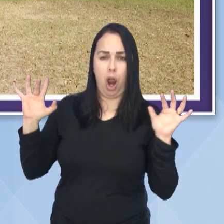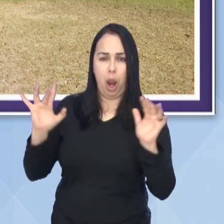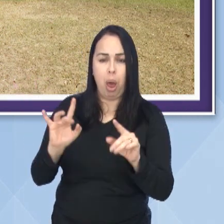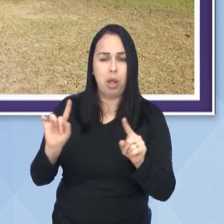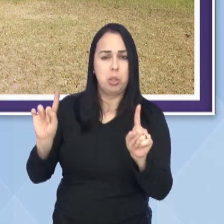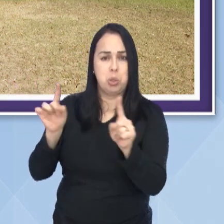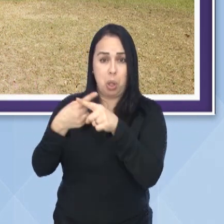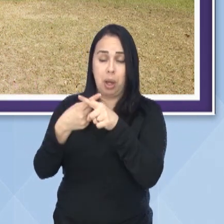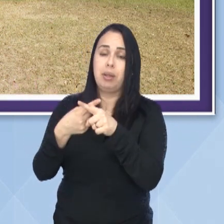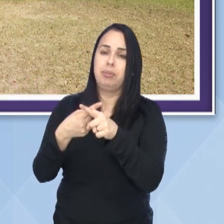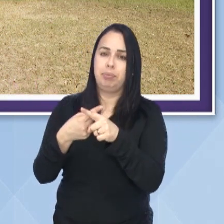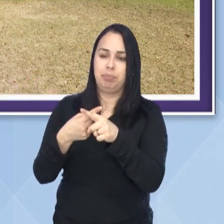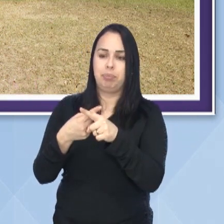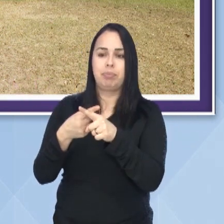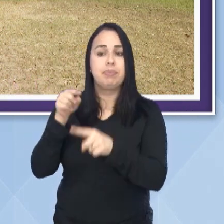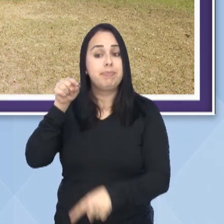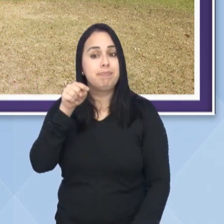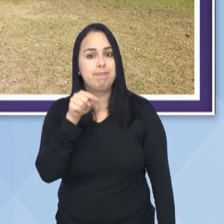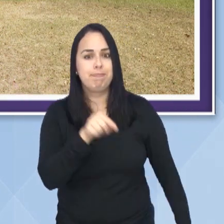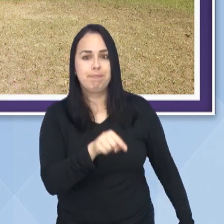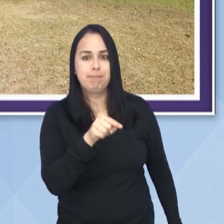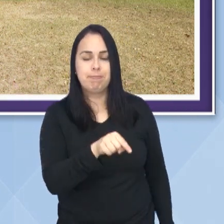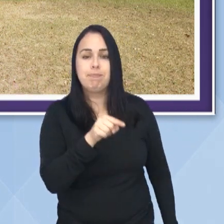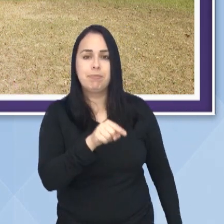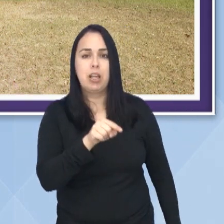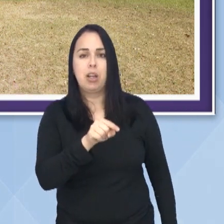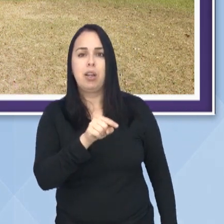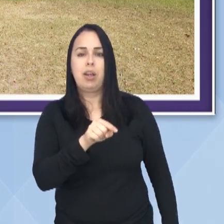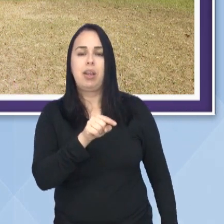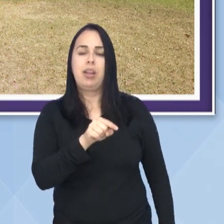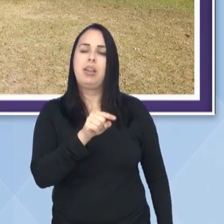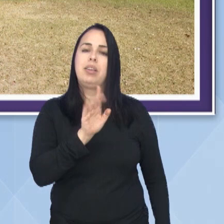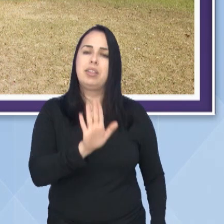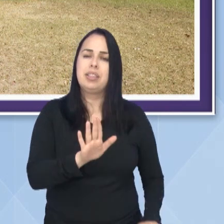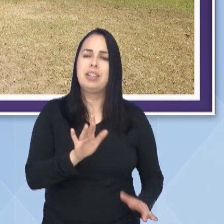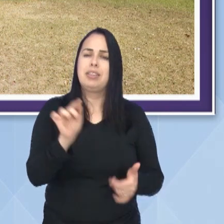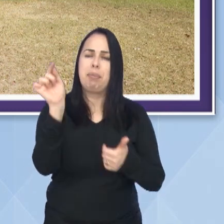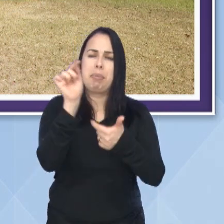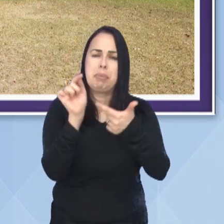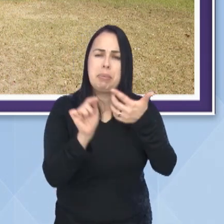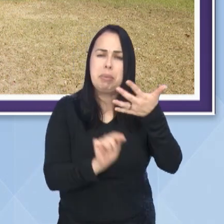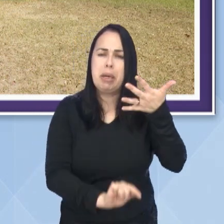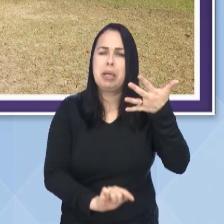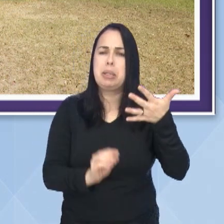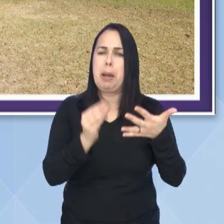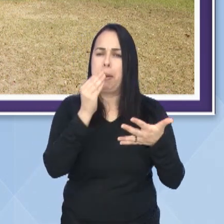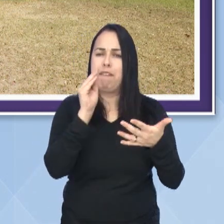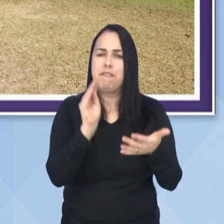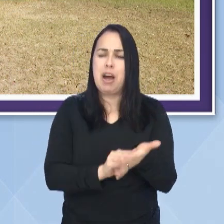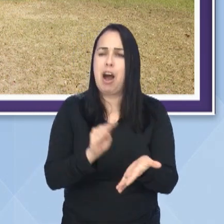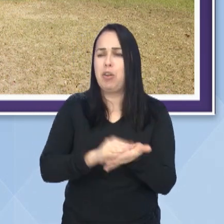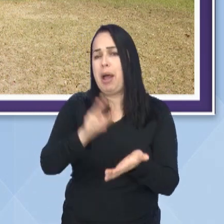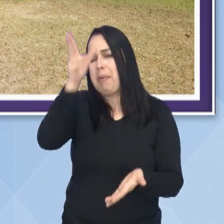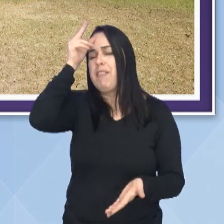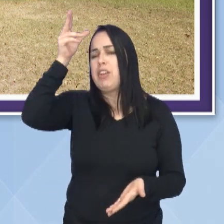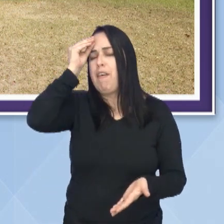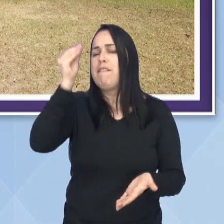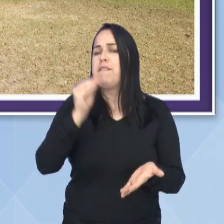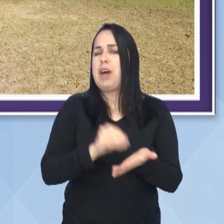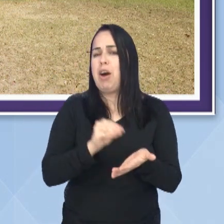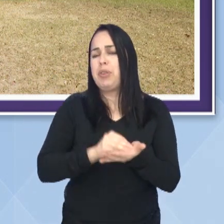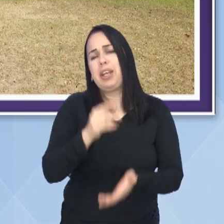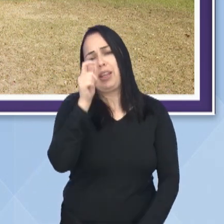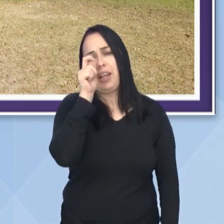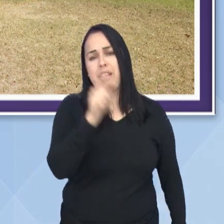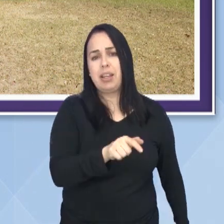nesse campo. Eles, o time do Coqueiro, apesar de todas as mazelas e de falta de interesse da prefeitura,